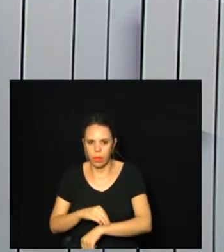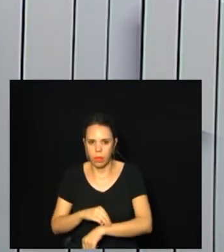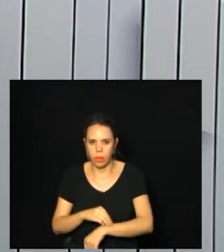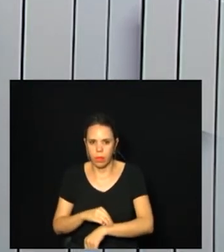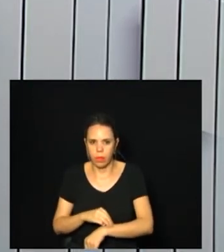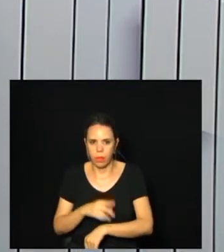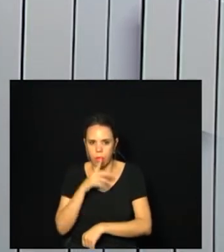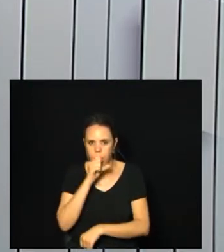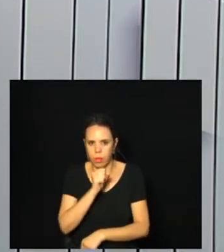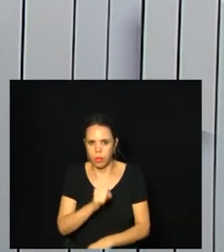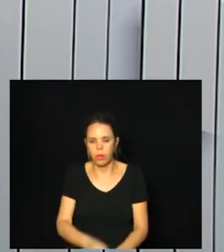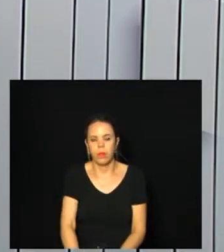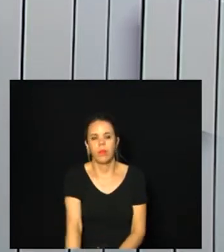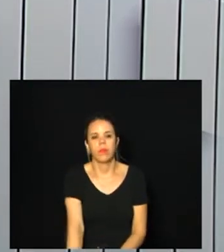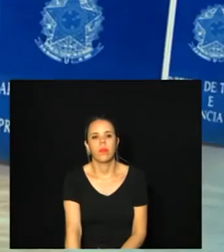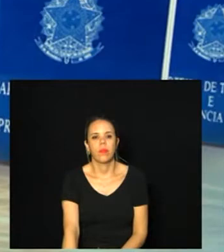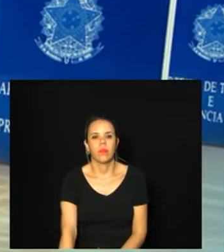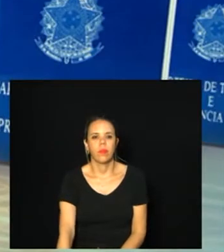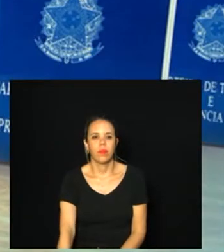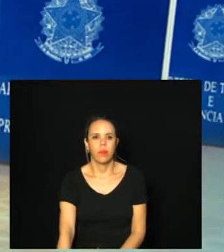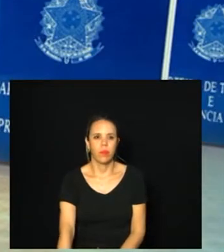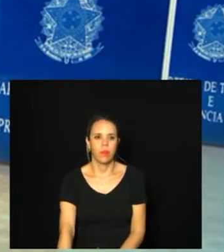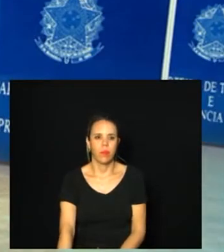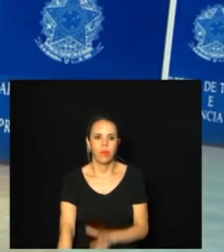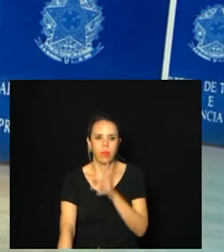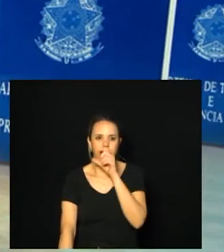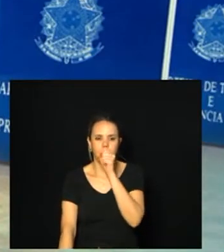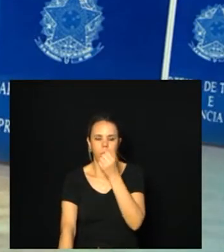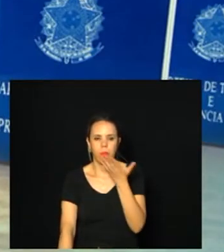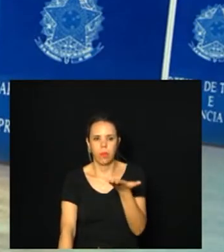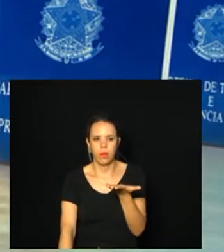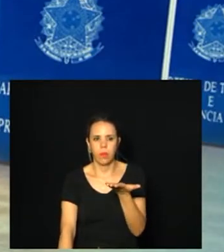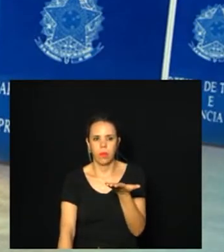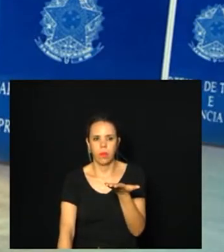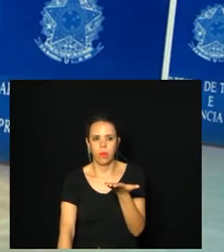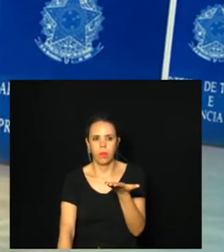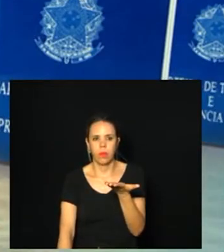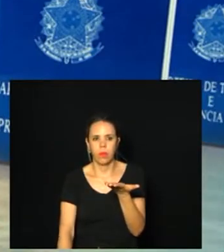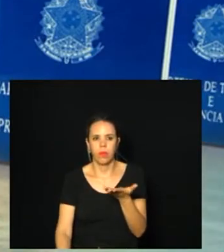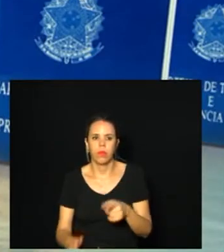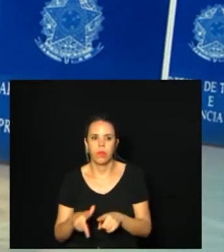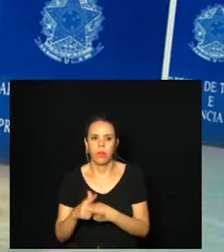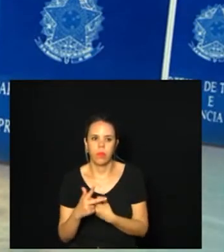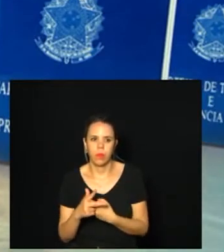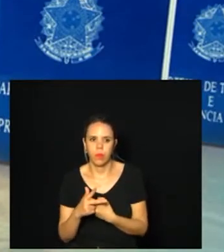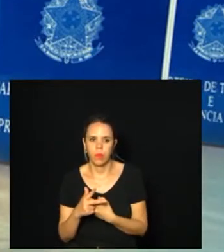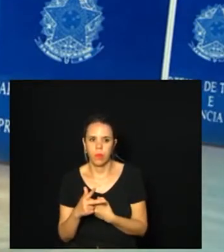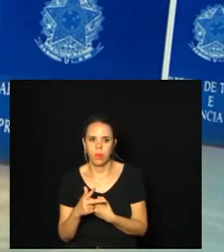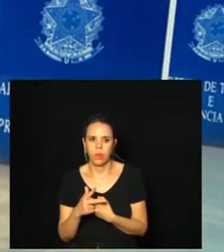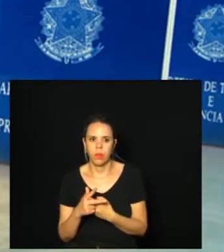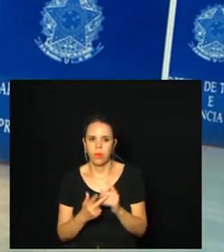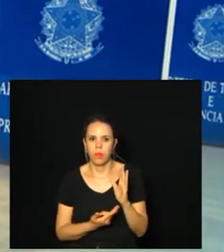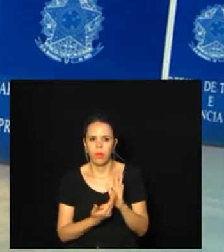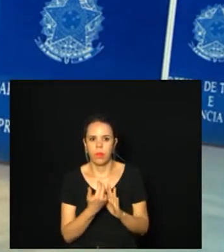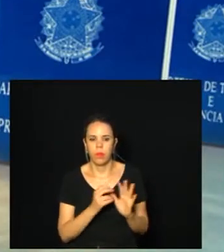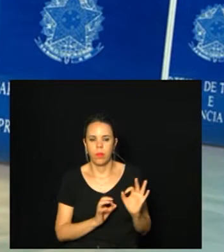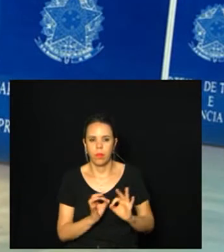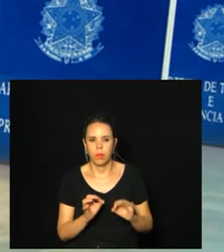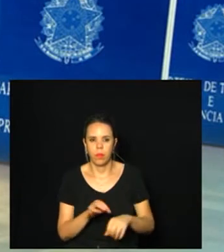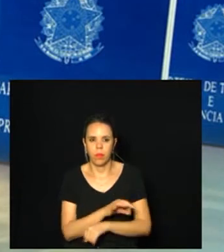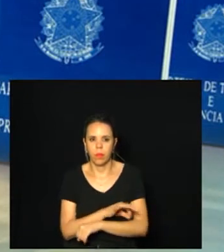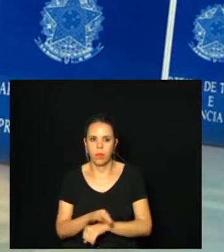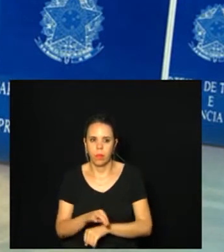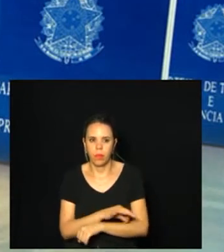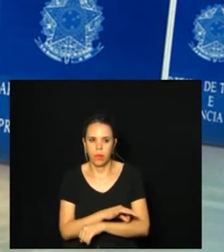e Limeira. Limeira tem vagas para auxiliar de manutenção, desenhista projetista